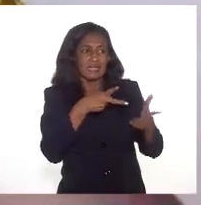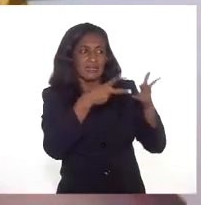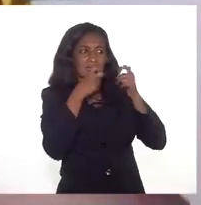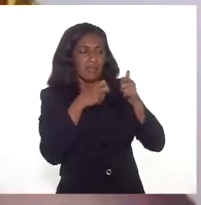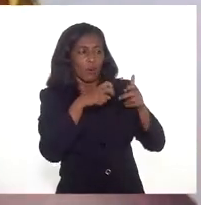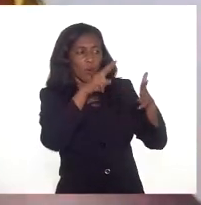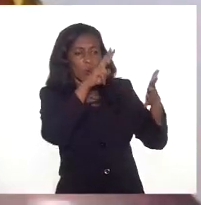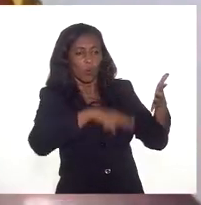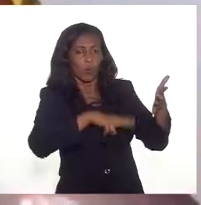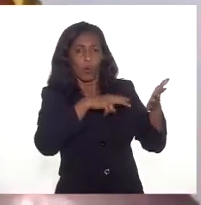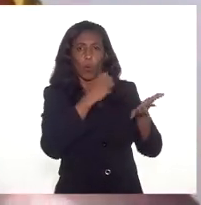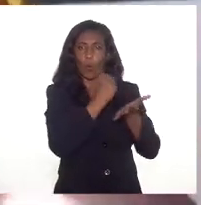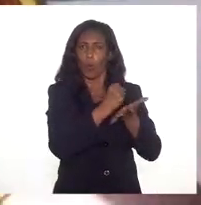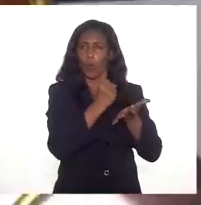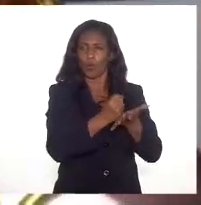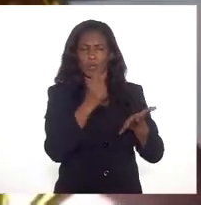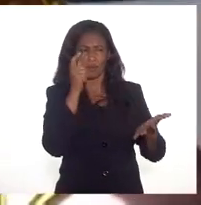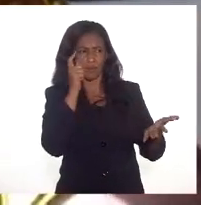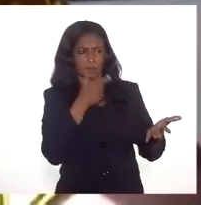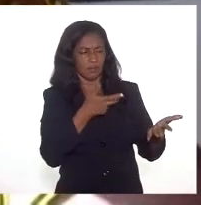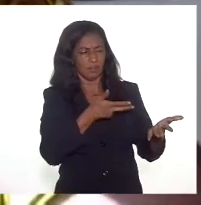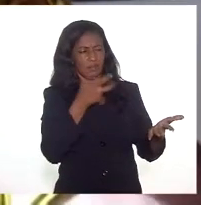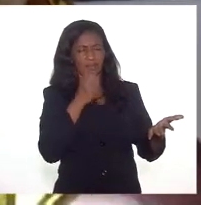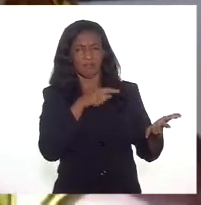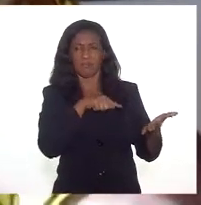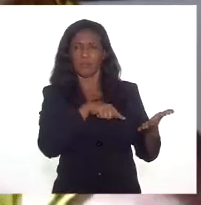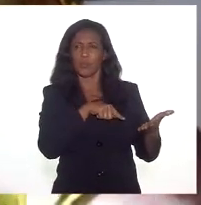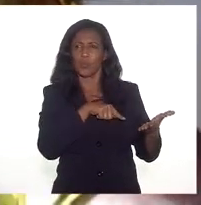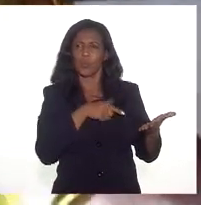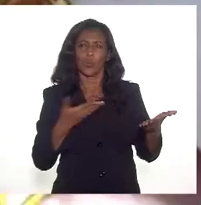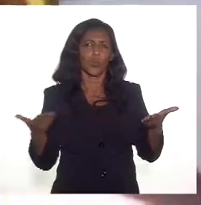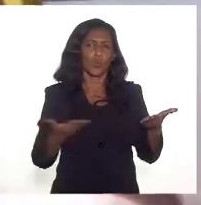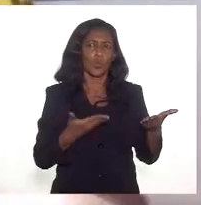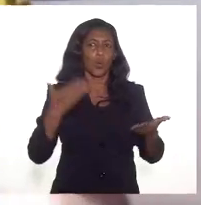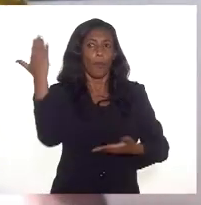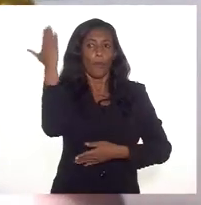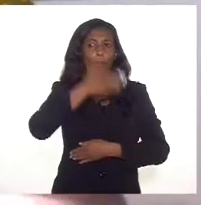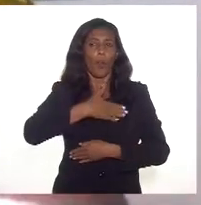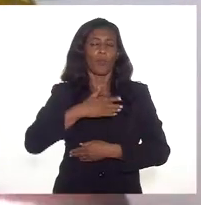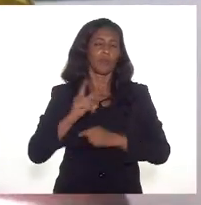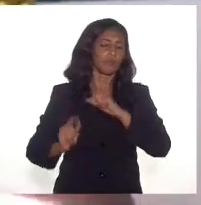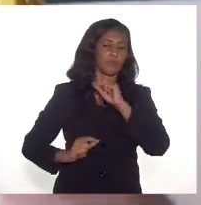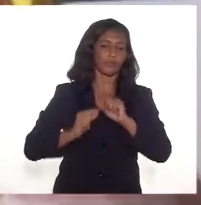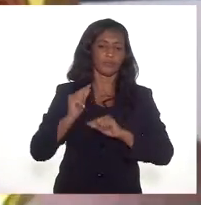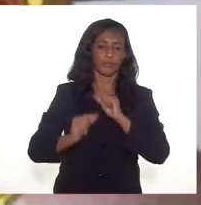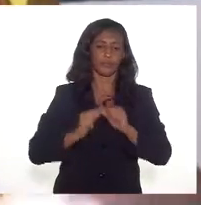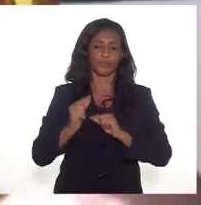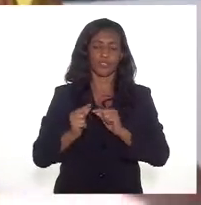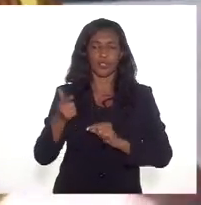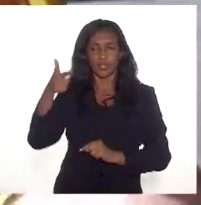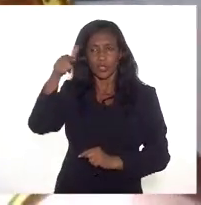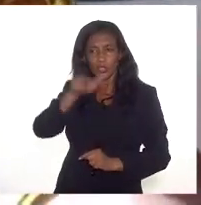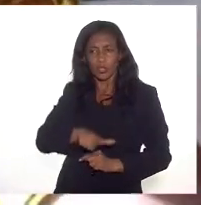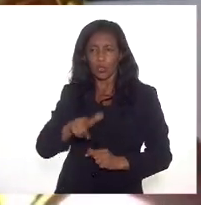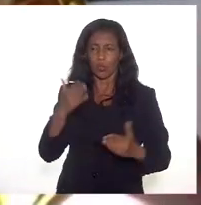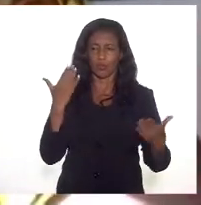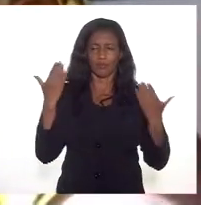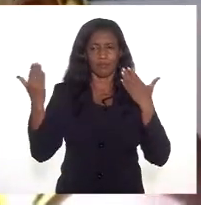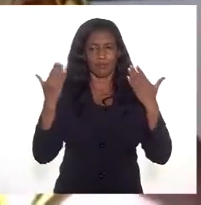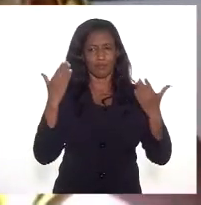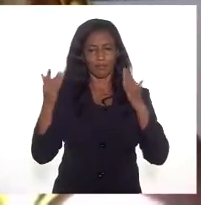época, aqueles contratos nos chamou a atenção e o que hoje fica comprovado é, novamente, essa